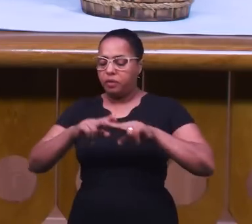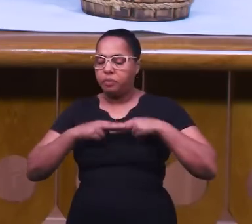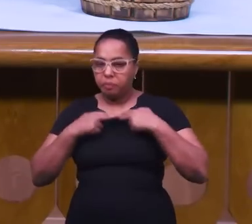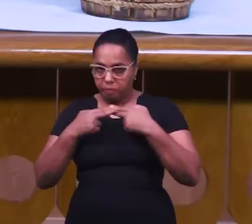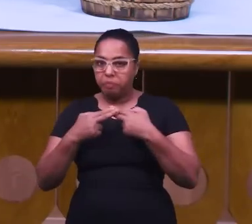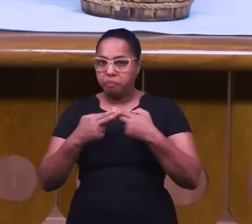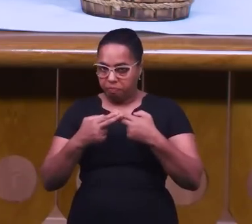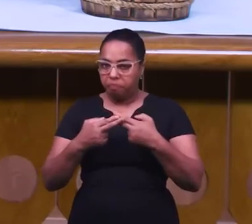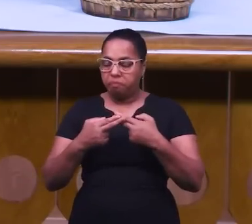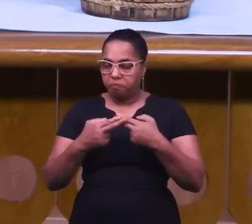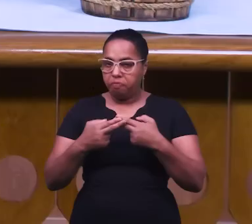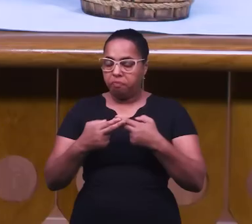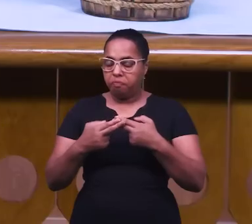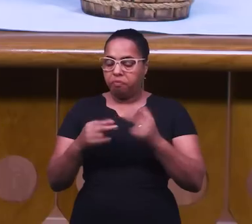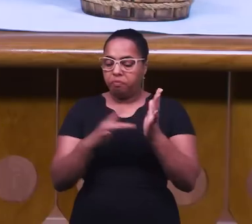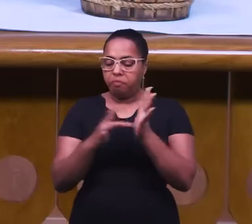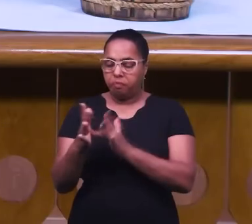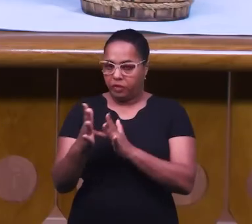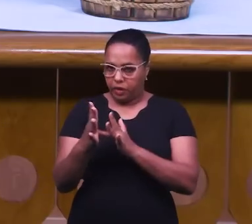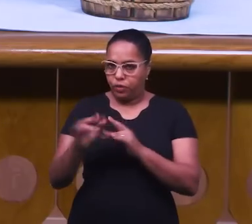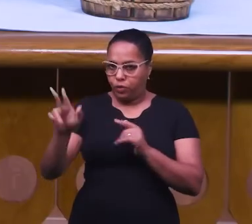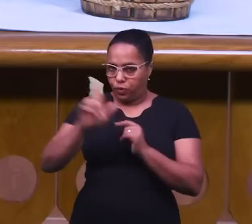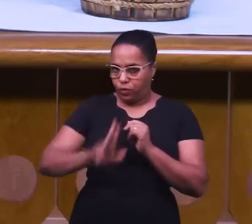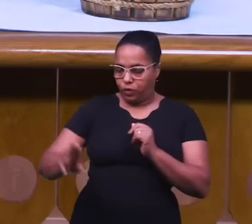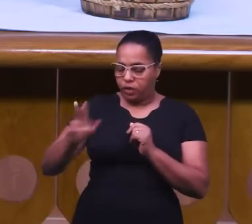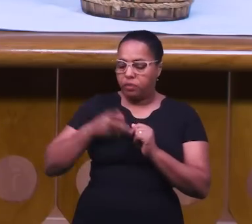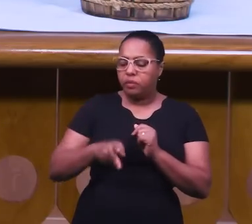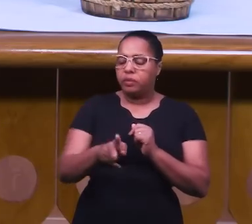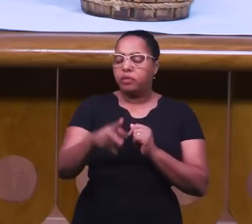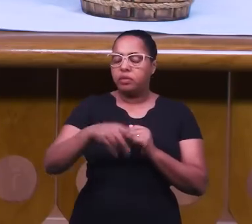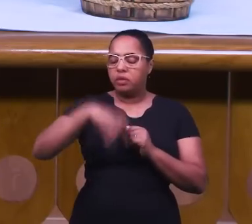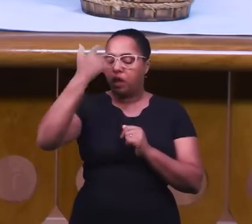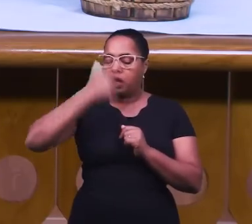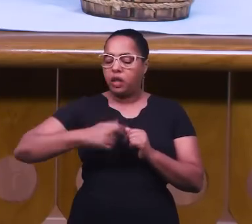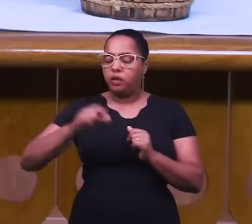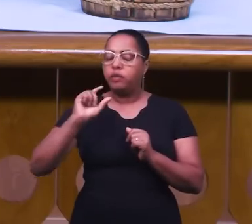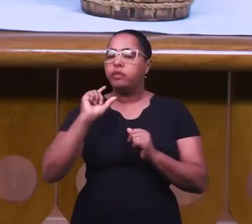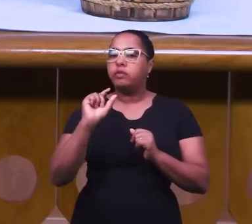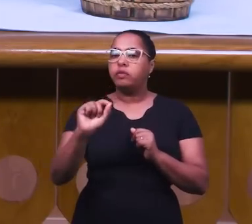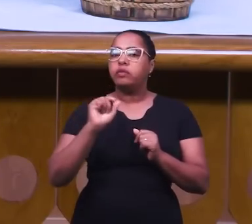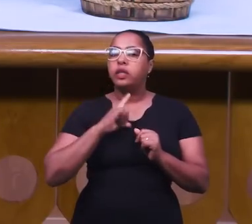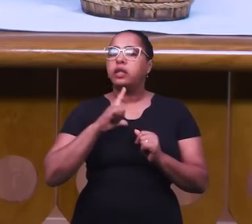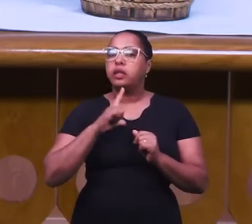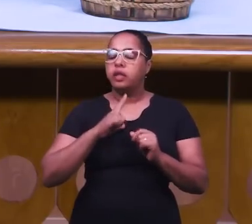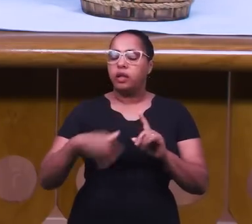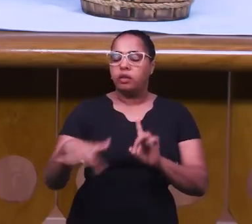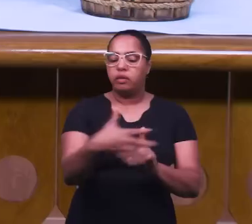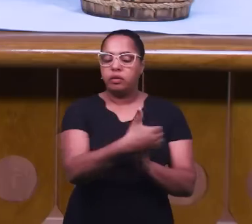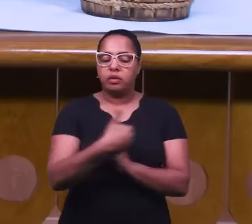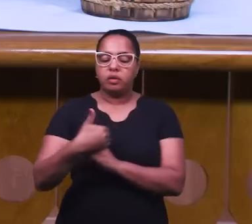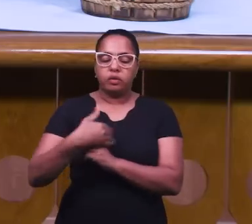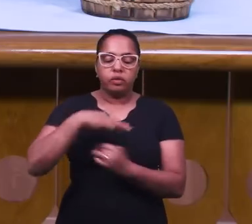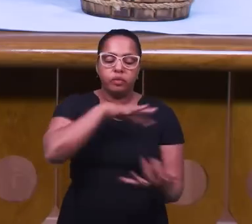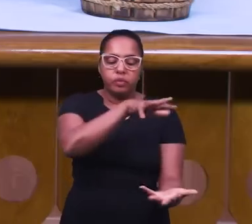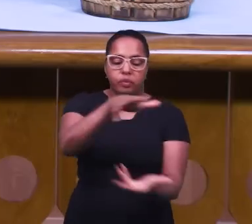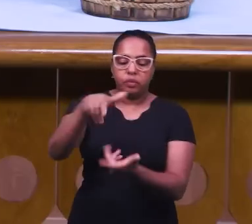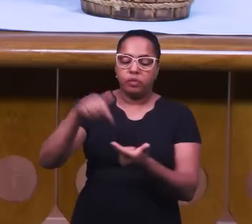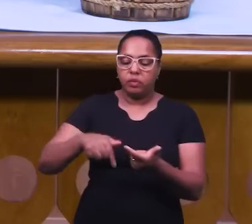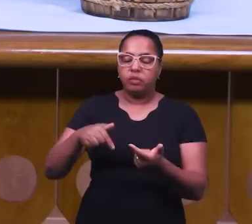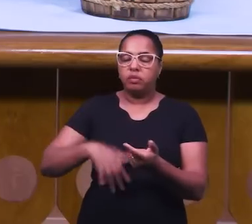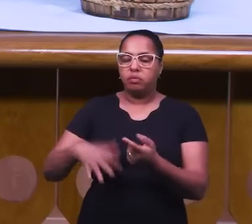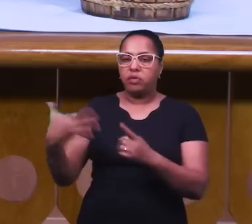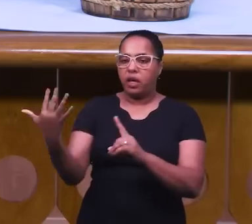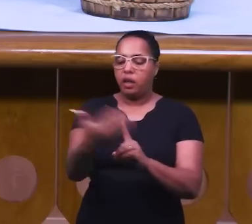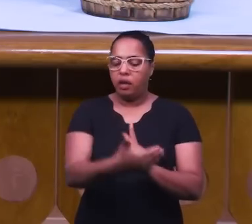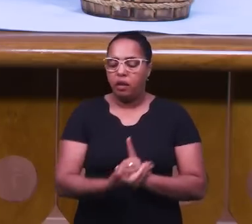Jesus, essa é uma expressão que nós sempre usamos, né? Eu tenho uma coisa, eu tenho um livramento para esta vida aqui e eu tenho um